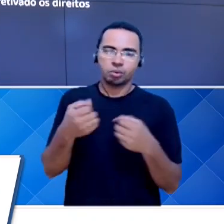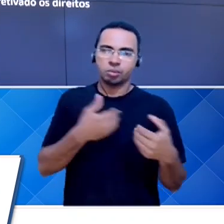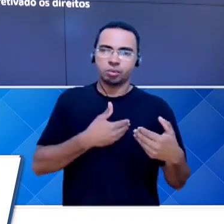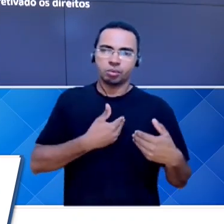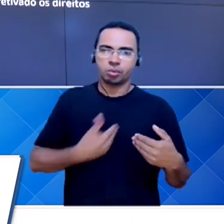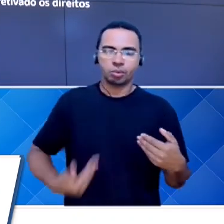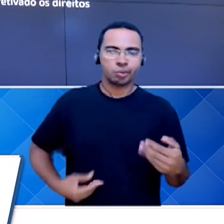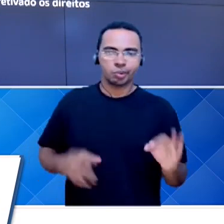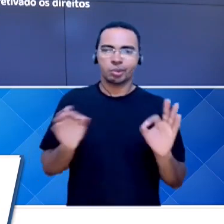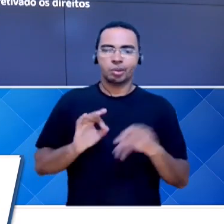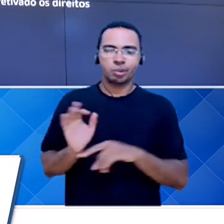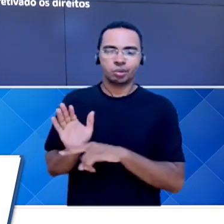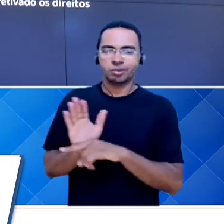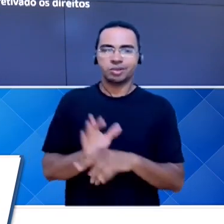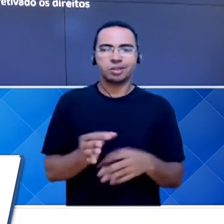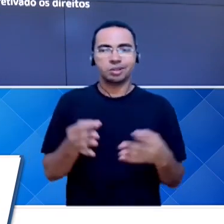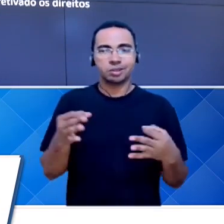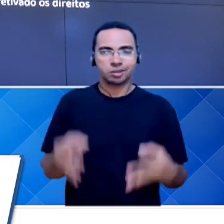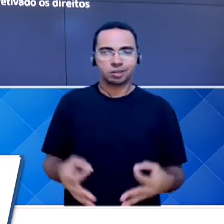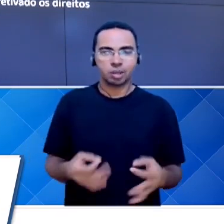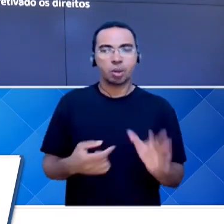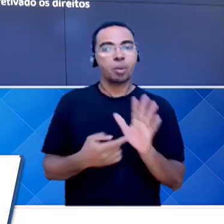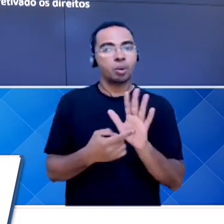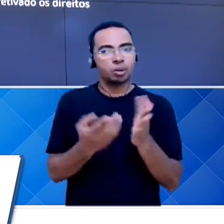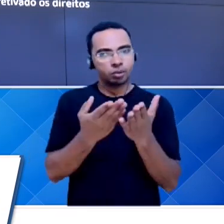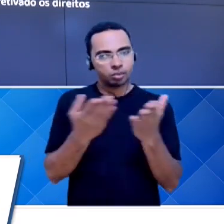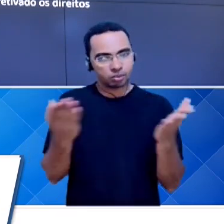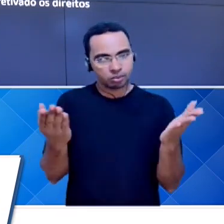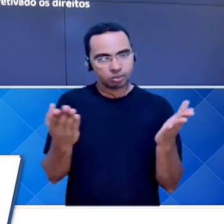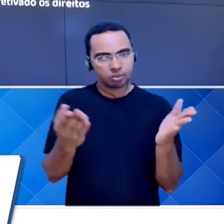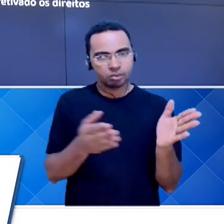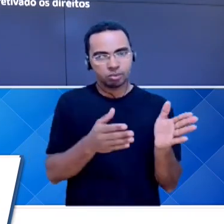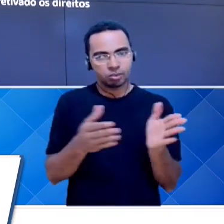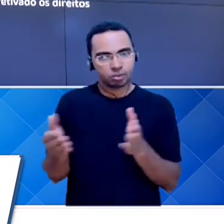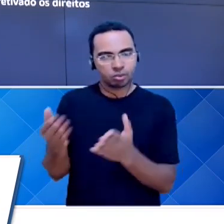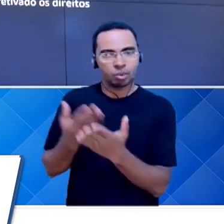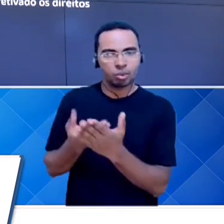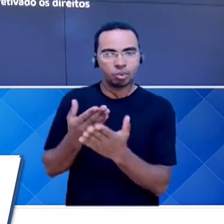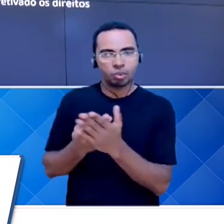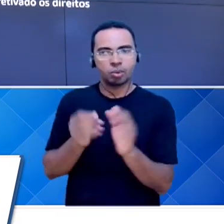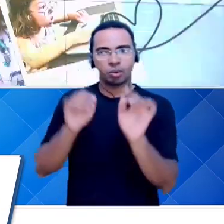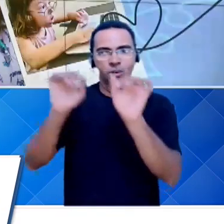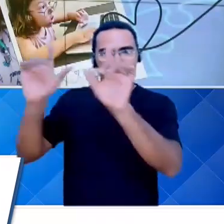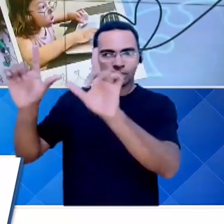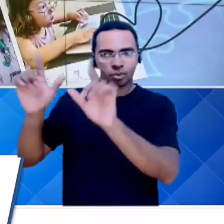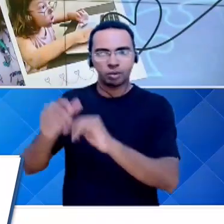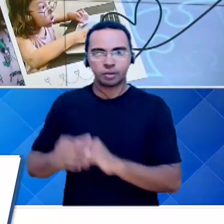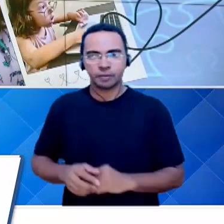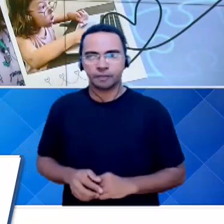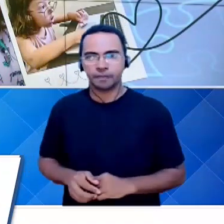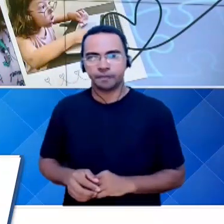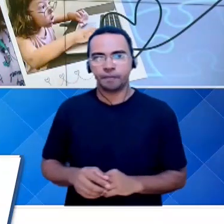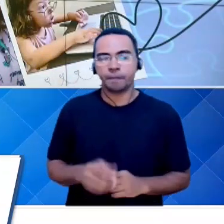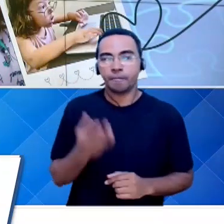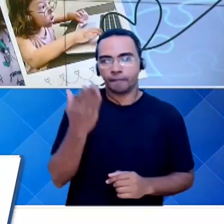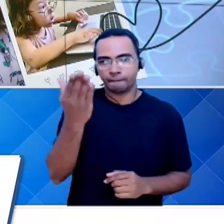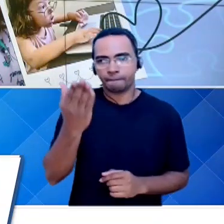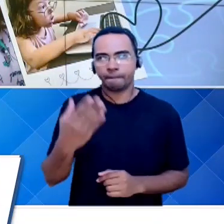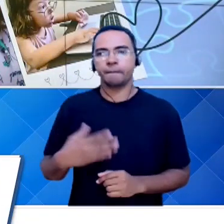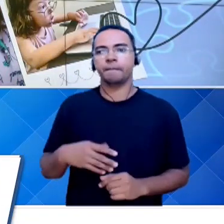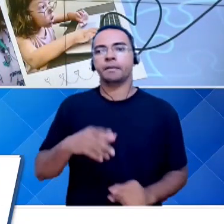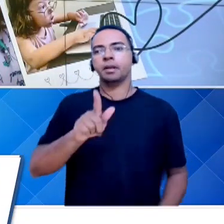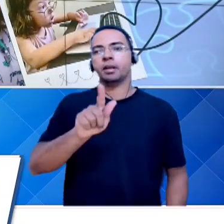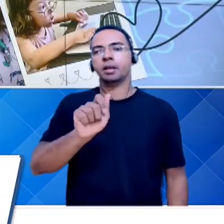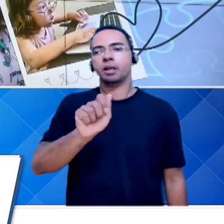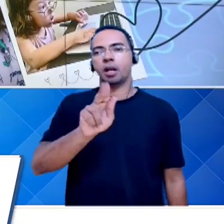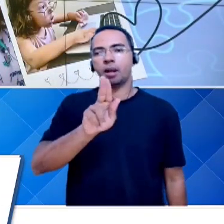presta um serviço adequado. Isso eu vou mostrar para vocês no decorrer do estudo. Próximo slide. Está aí, então, a Gabriela, né, que é o